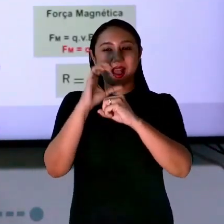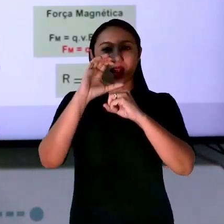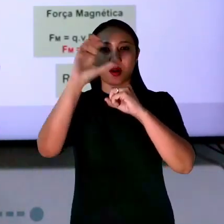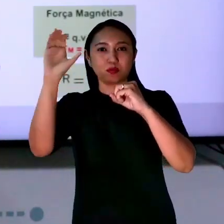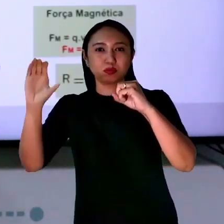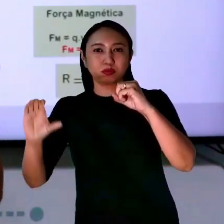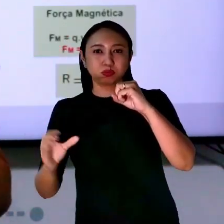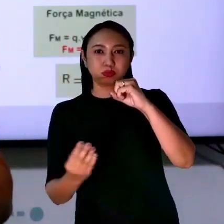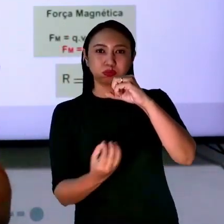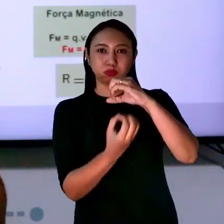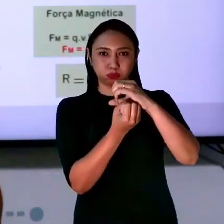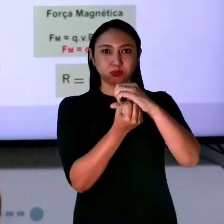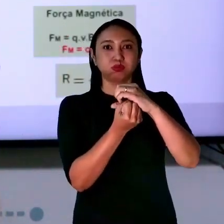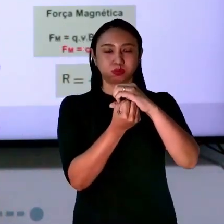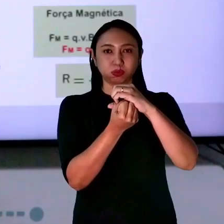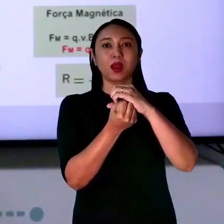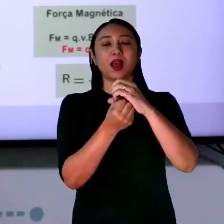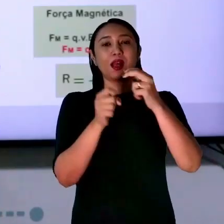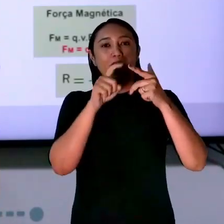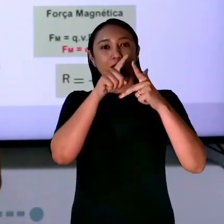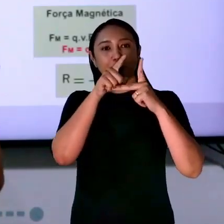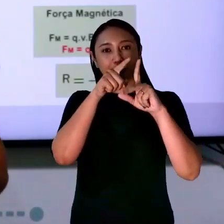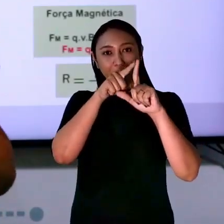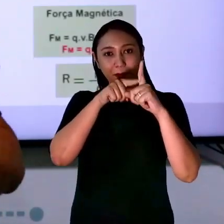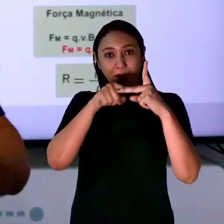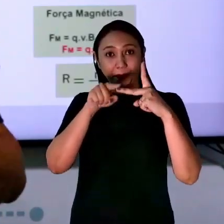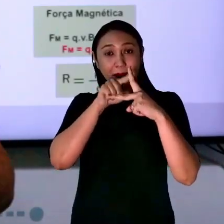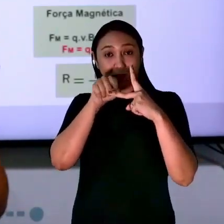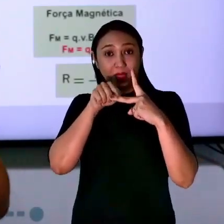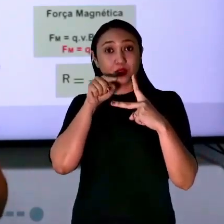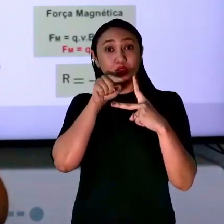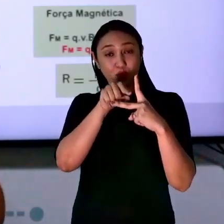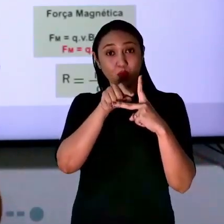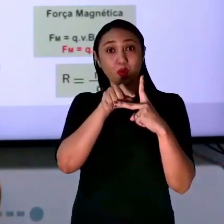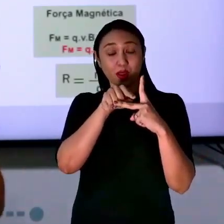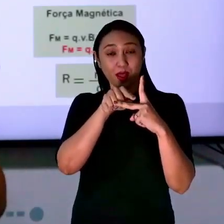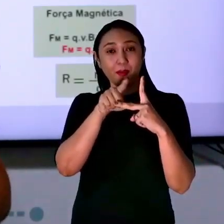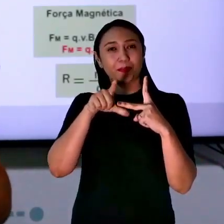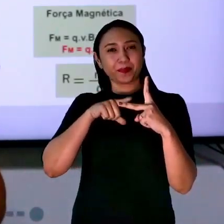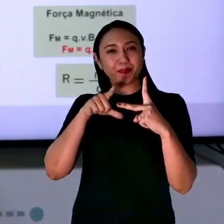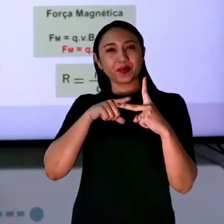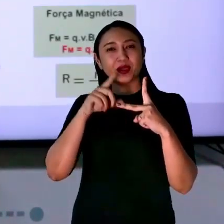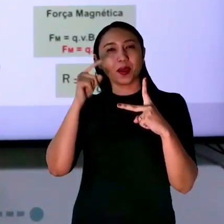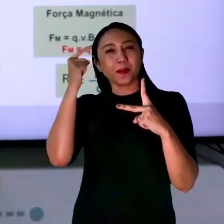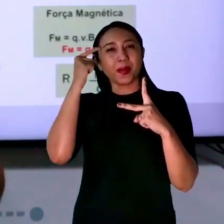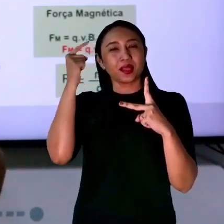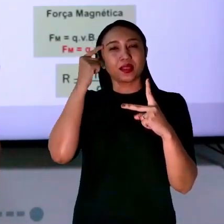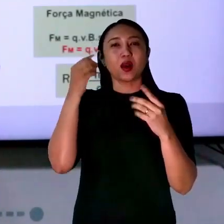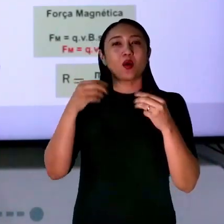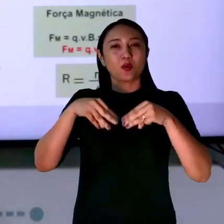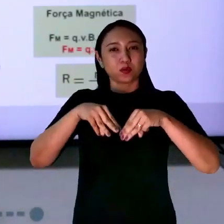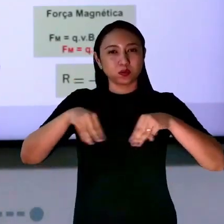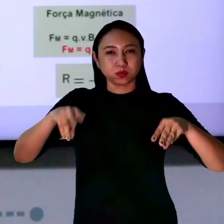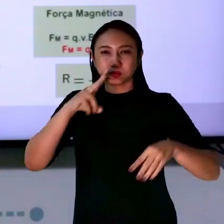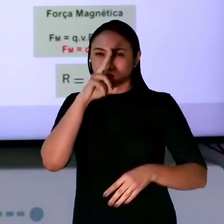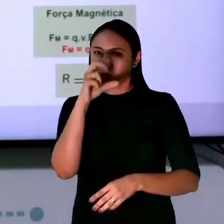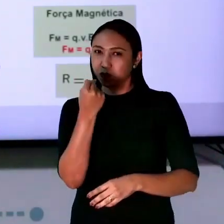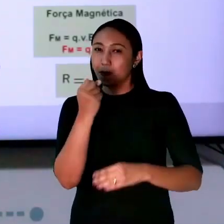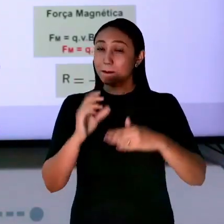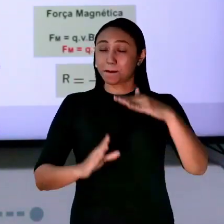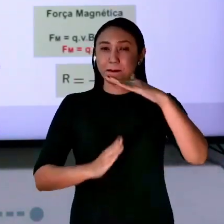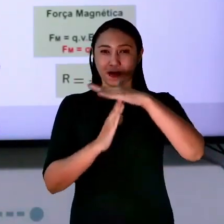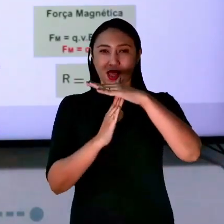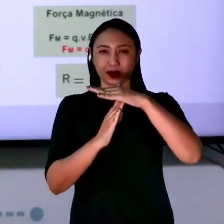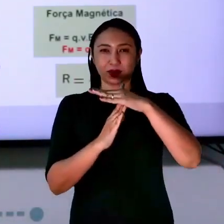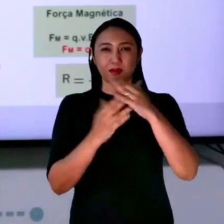campo magnético de maneira perpendicular, executando para a gente trabalhar agora a ideia da força magnética máxima. Então,